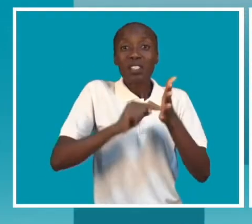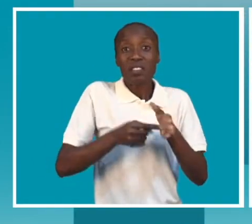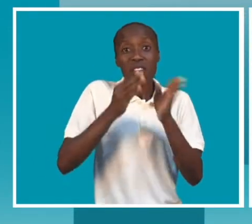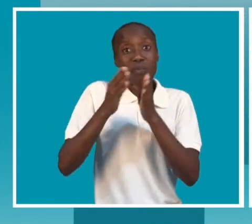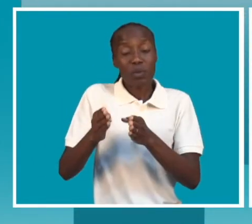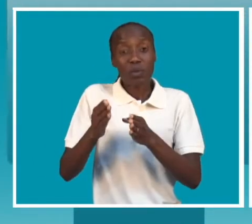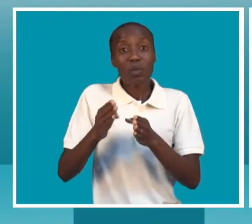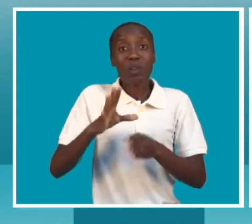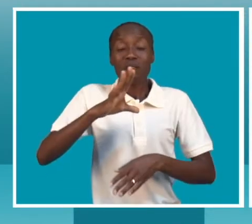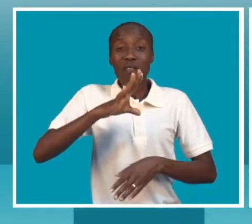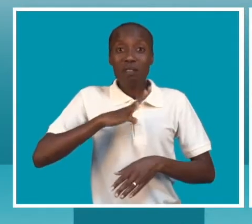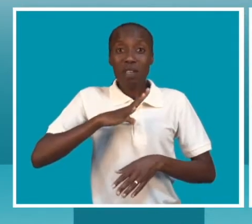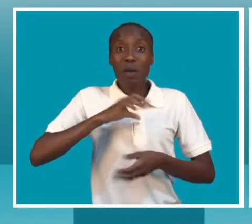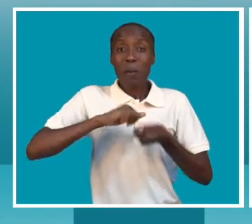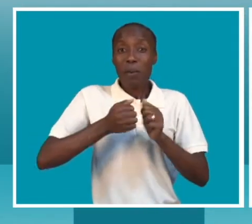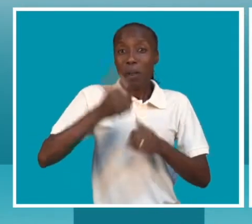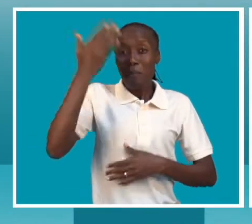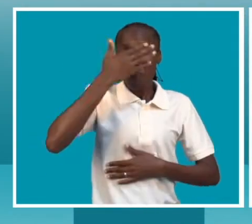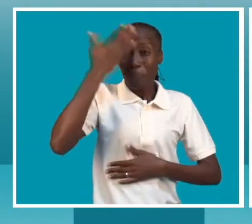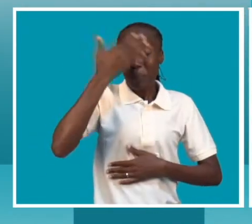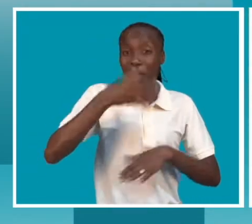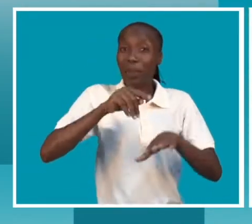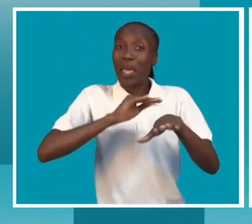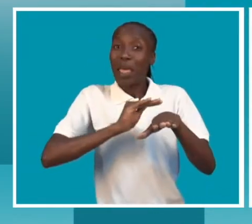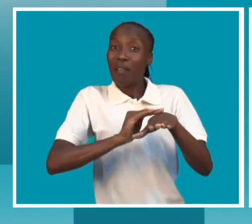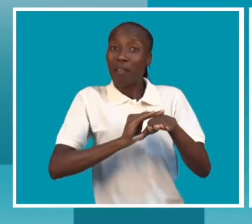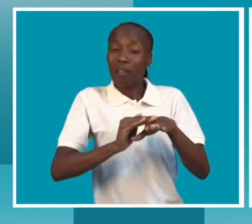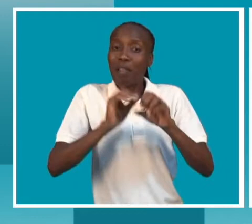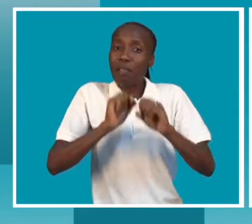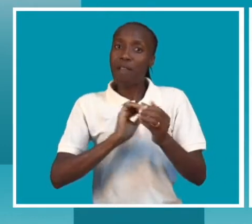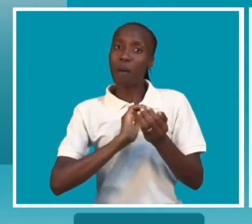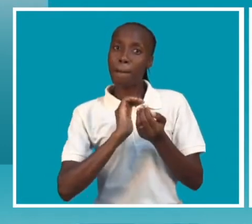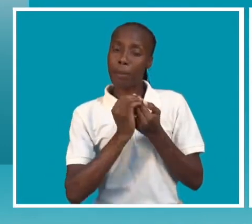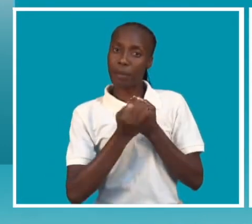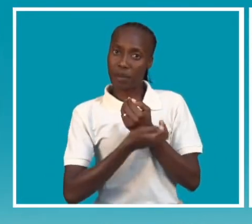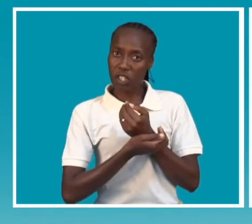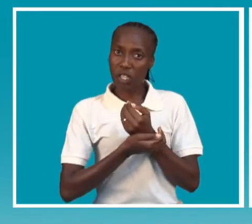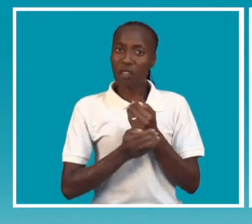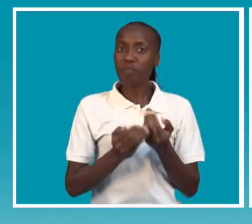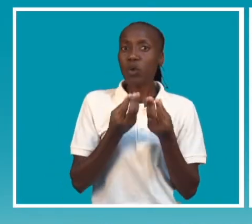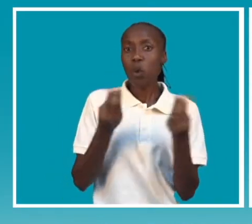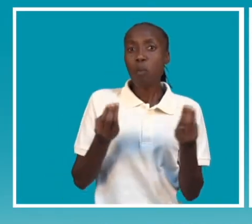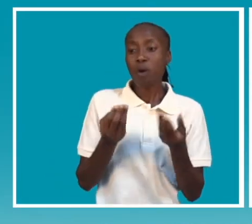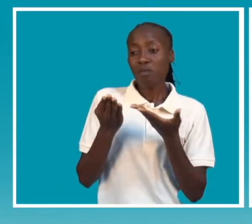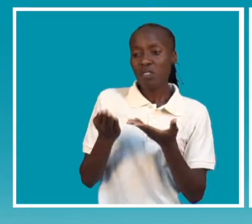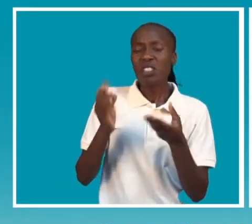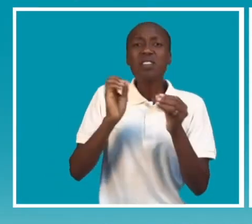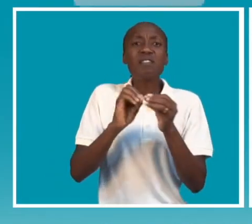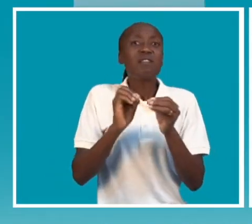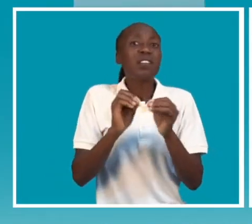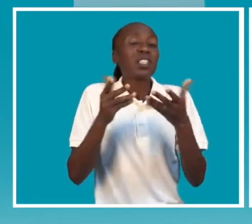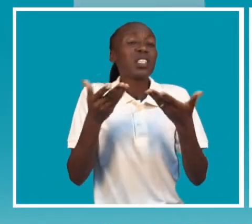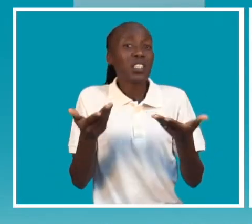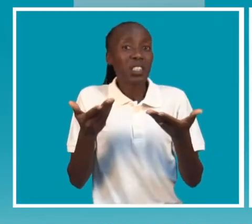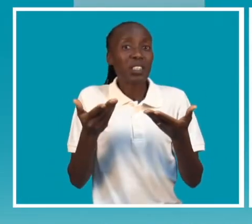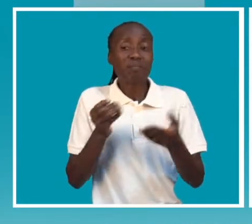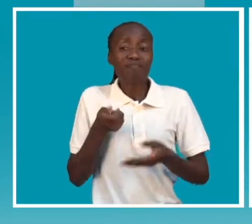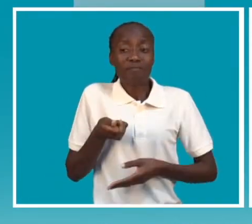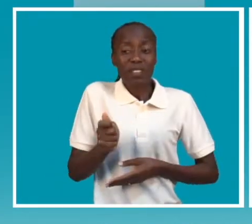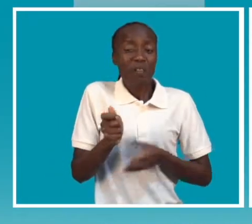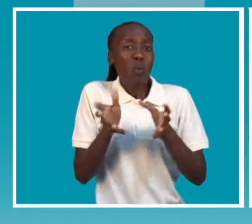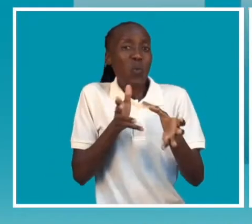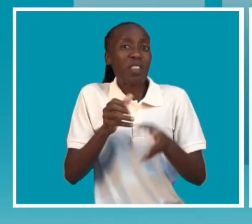pessoas com problema de pigmentação da pele têm que se proteger. E como é que está sendo o seu cuidado,